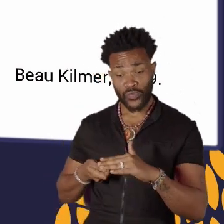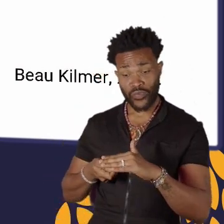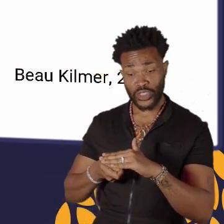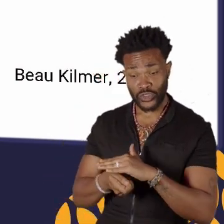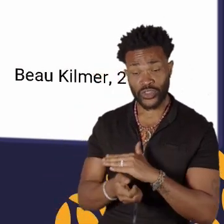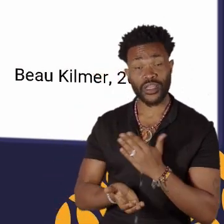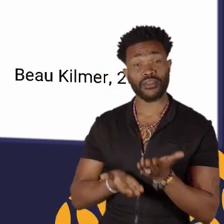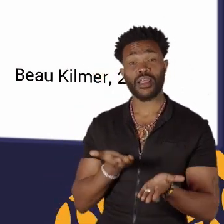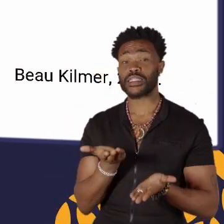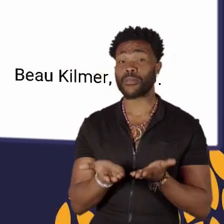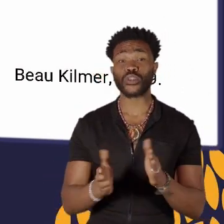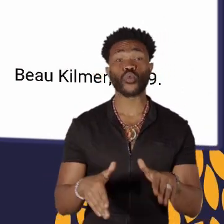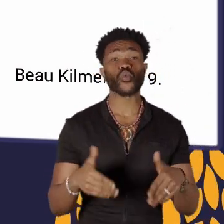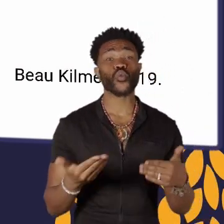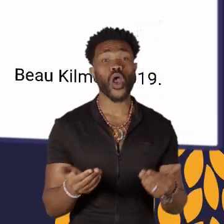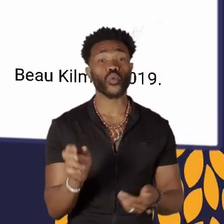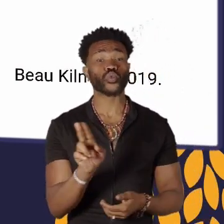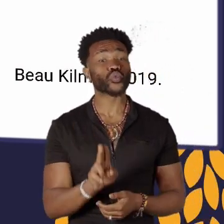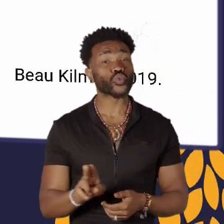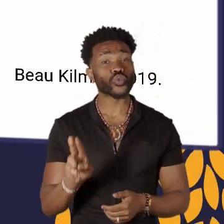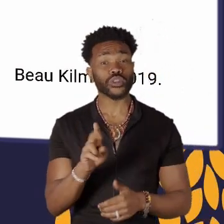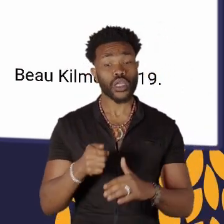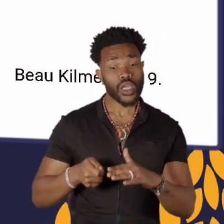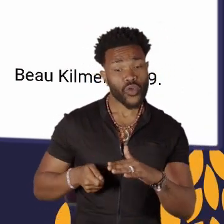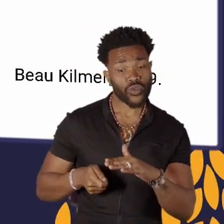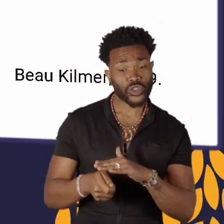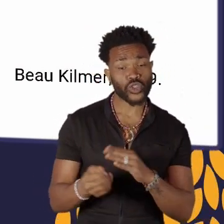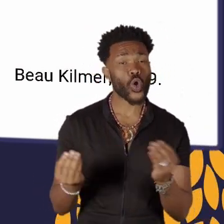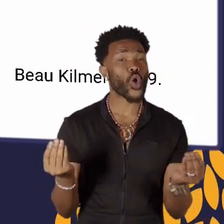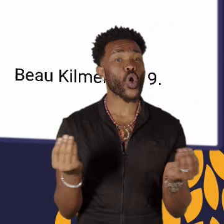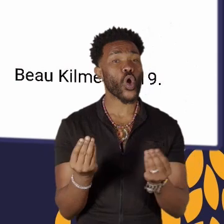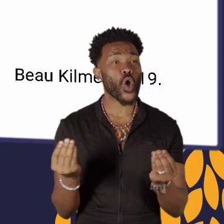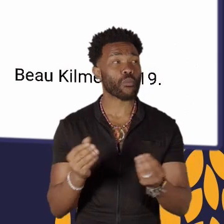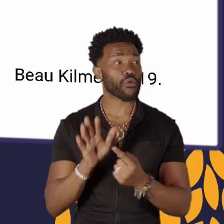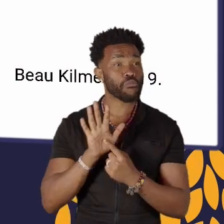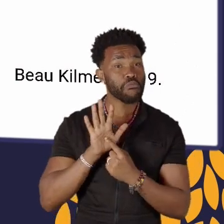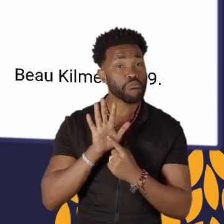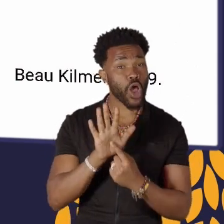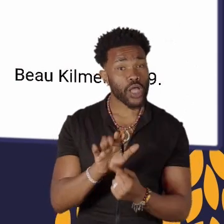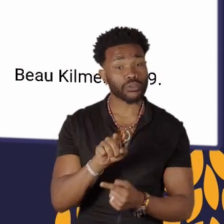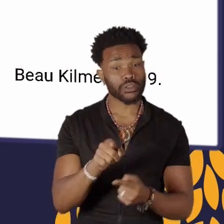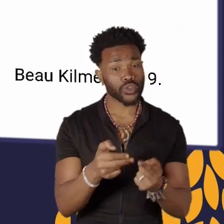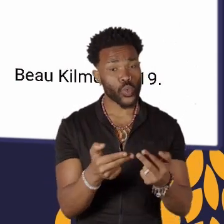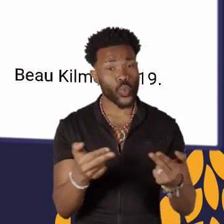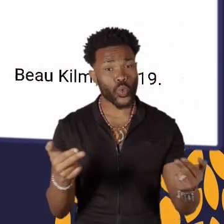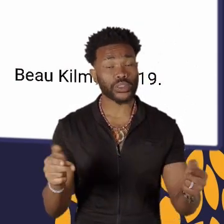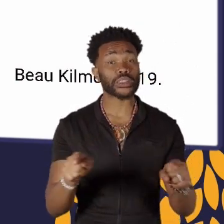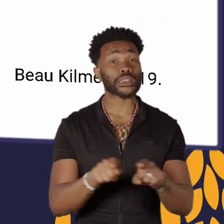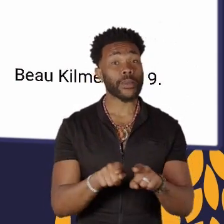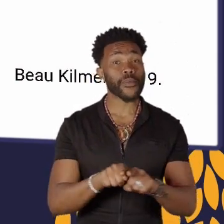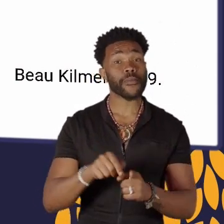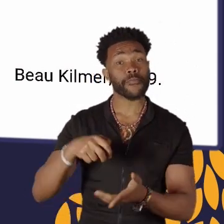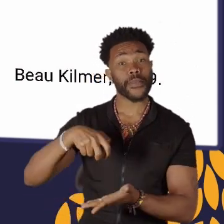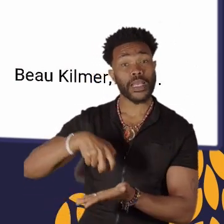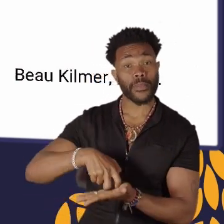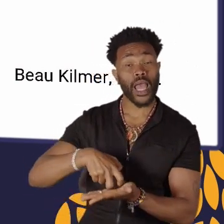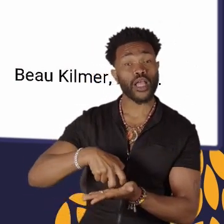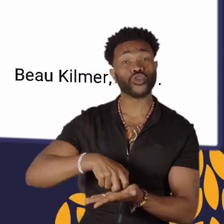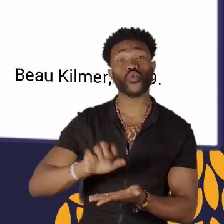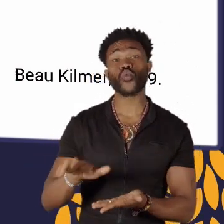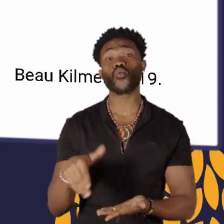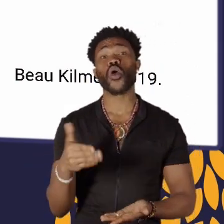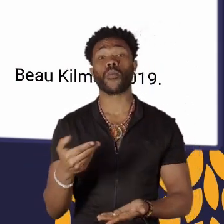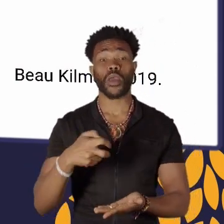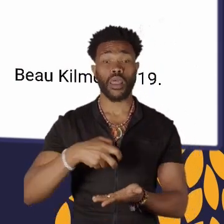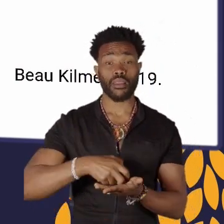e tratamento? Quais são os recursos que a gente vai investir? Como que a gente vai direcionar esses recursos? As penalidades, assim, quais são as penalidades